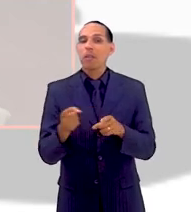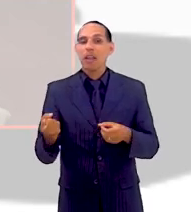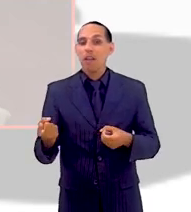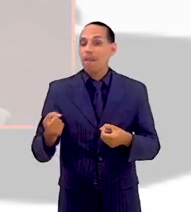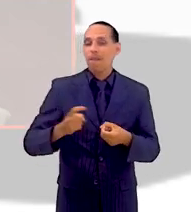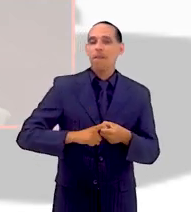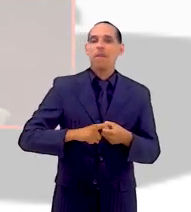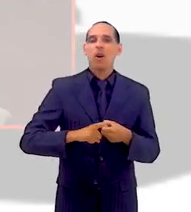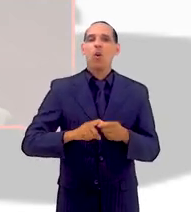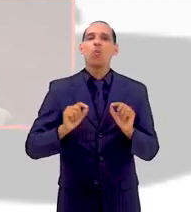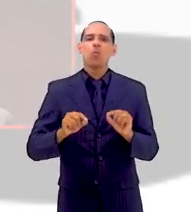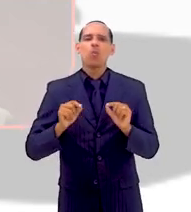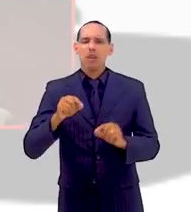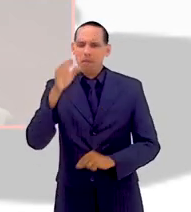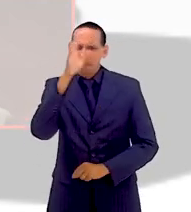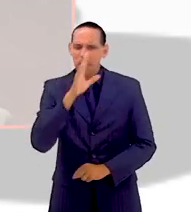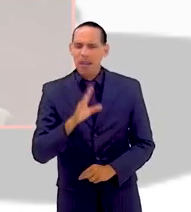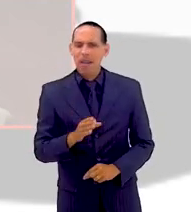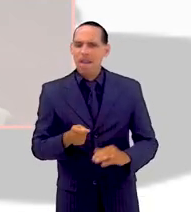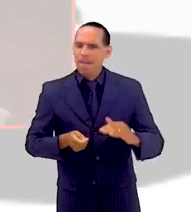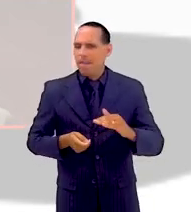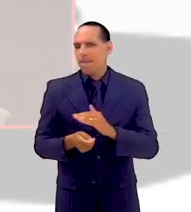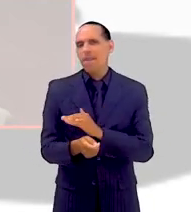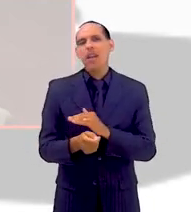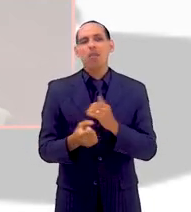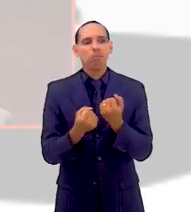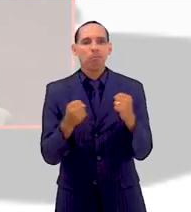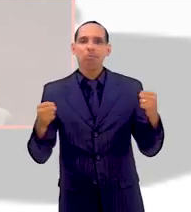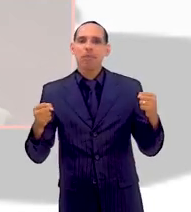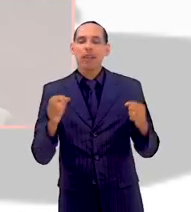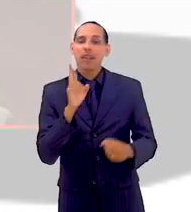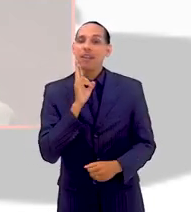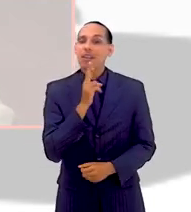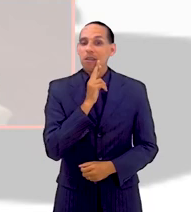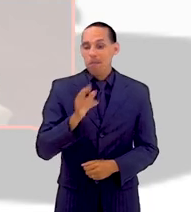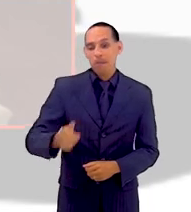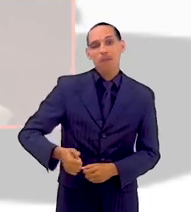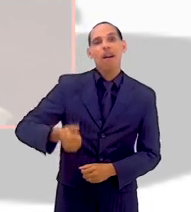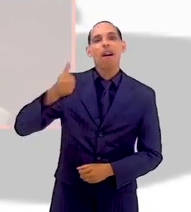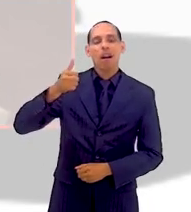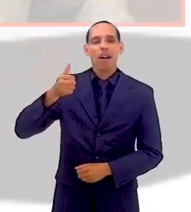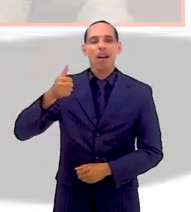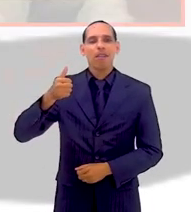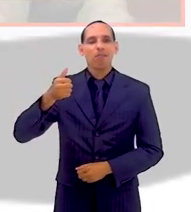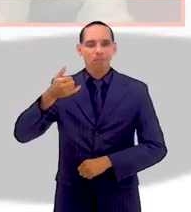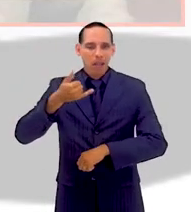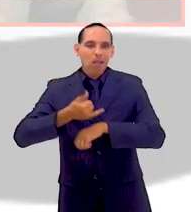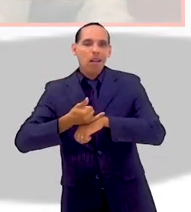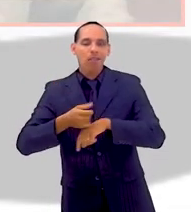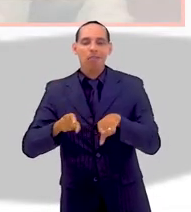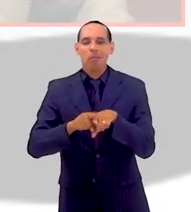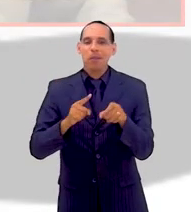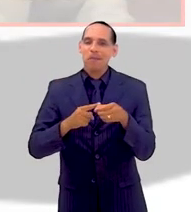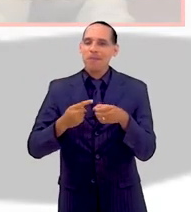da hotelaria brasileira e grande investimento também na qualidade dos restaurantes do Rio de Janeiro, na capital e no interior.